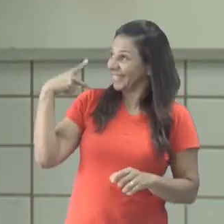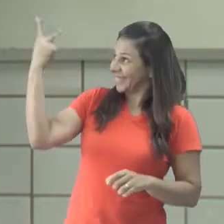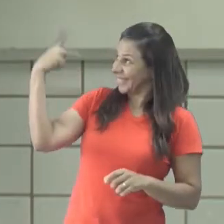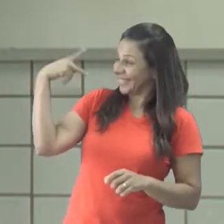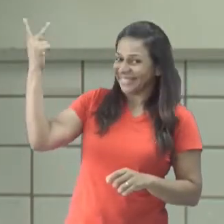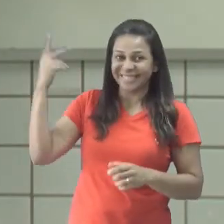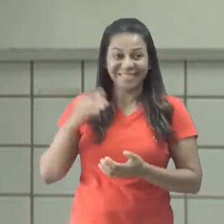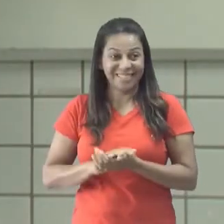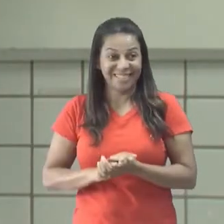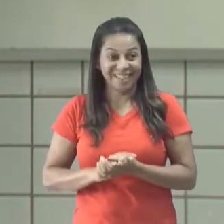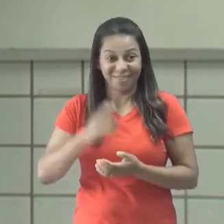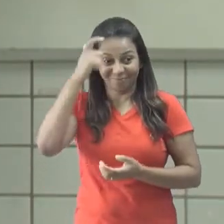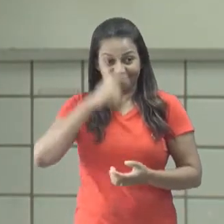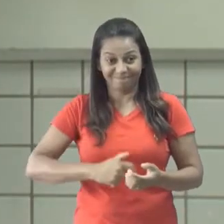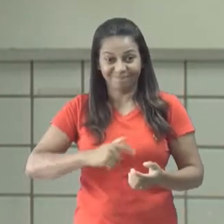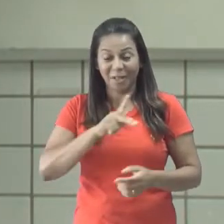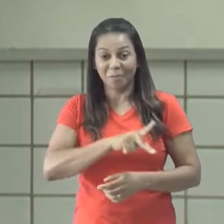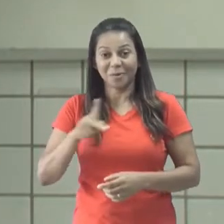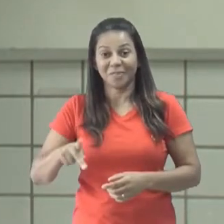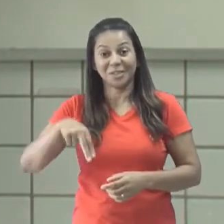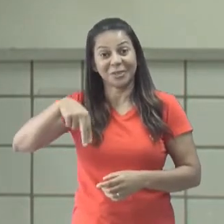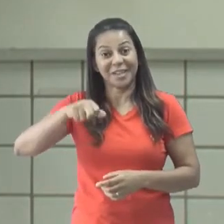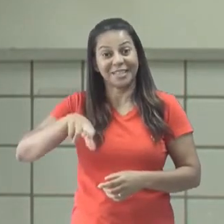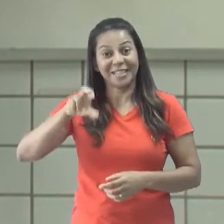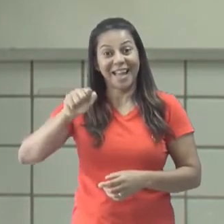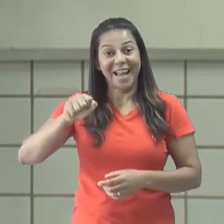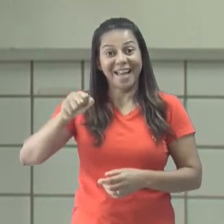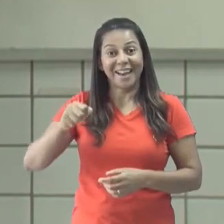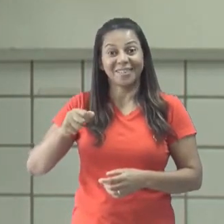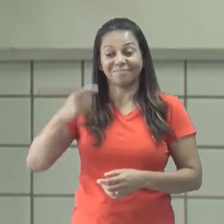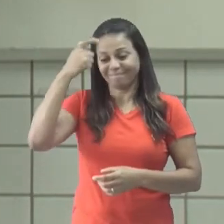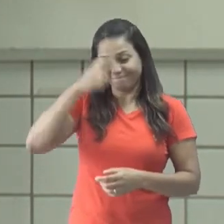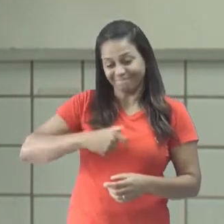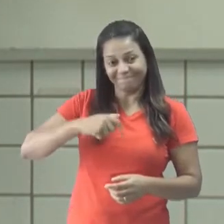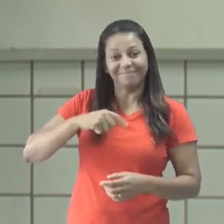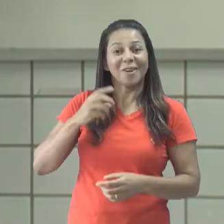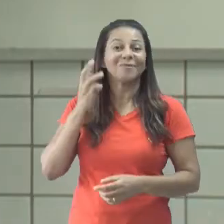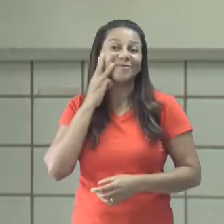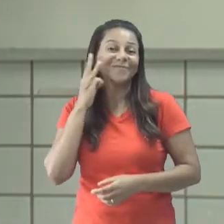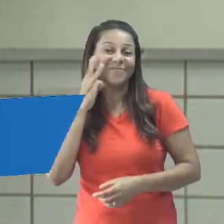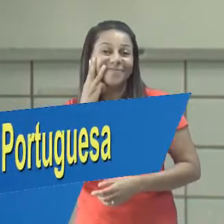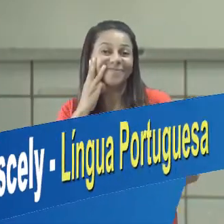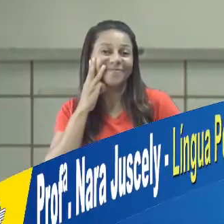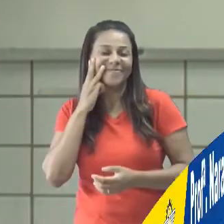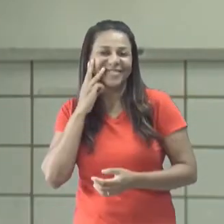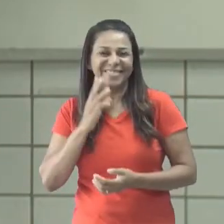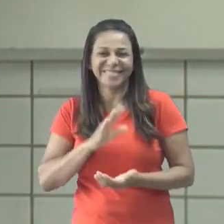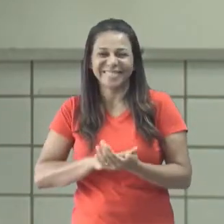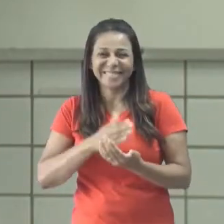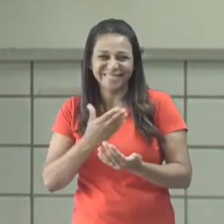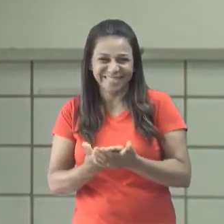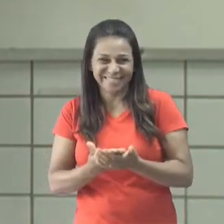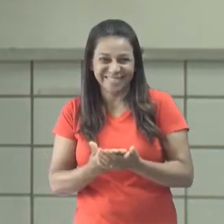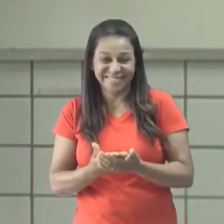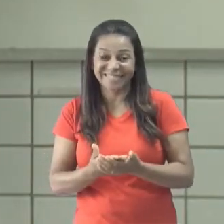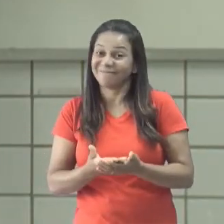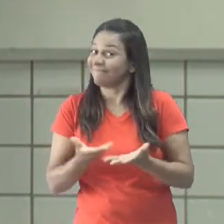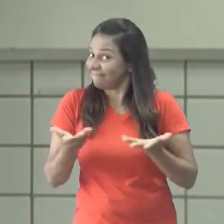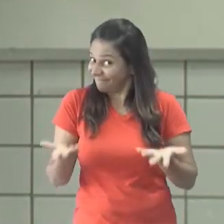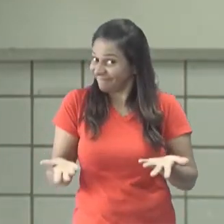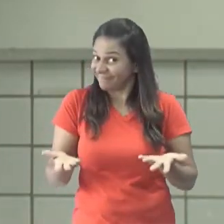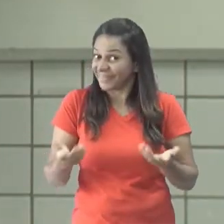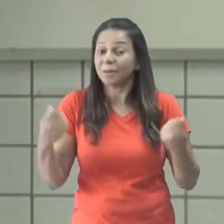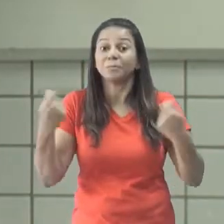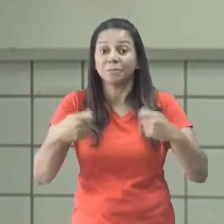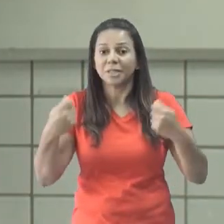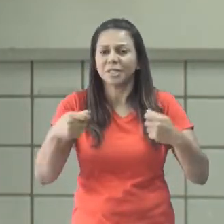gente, comigo, professora Nara Jusceli e com a professora Valquíria. Logicamente, nós